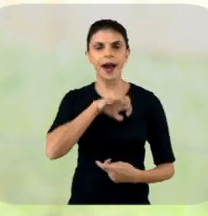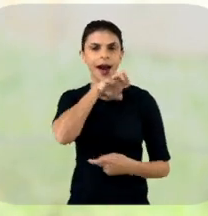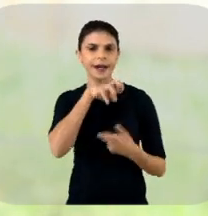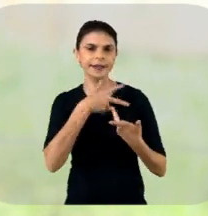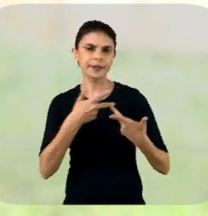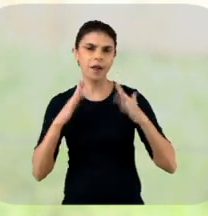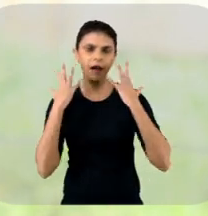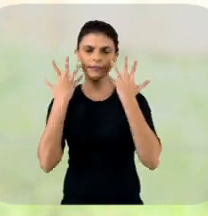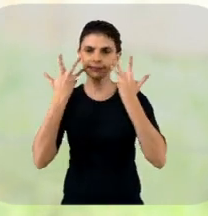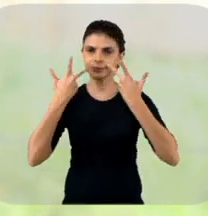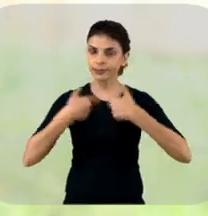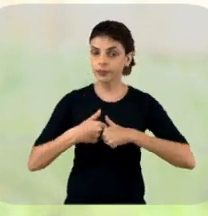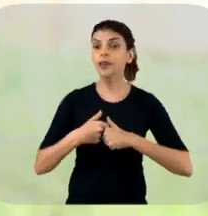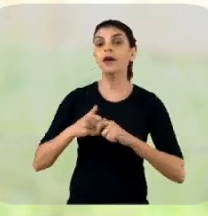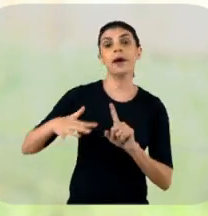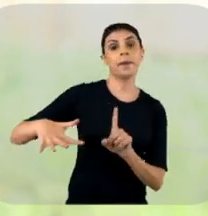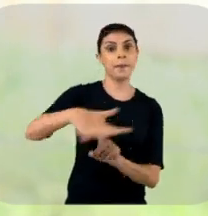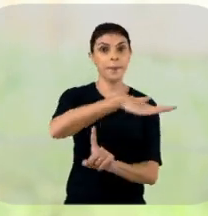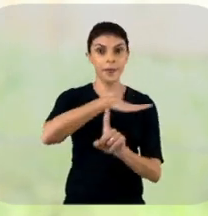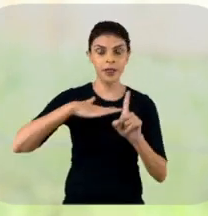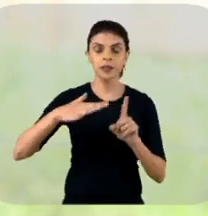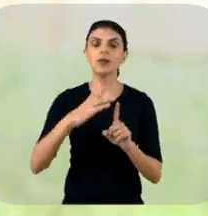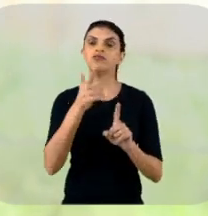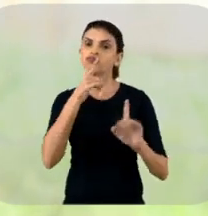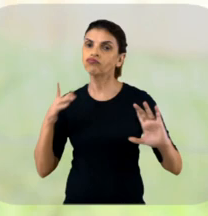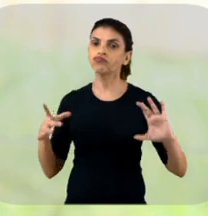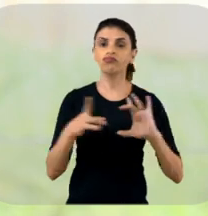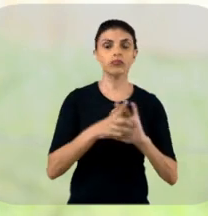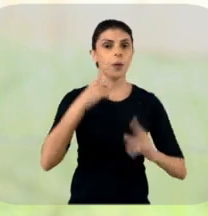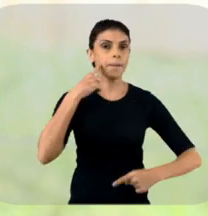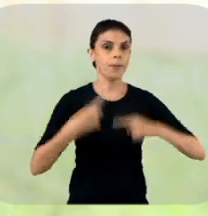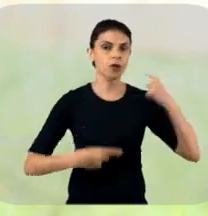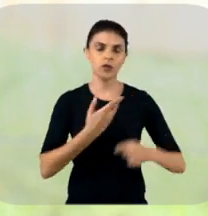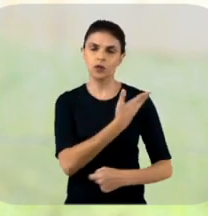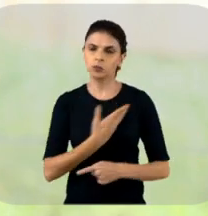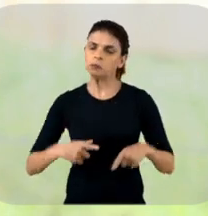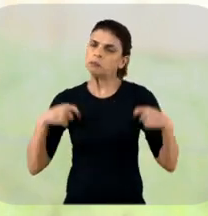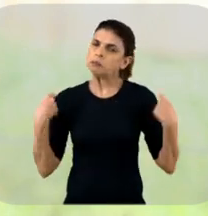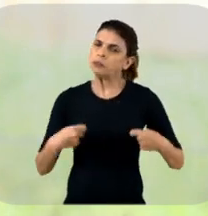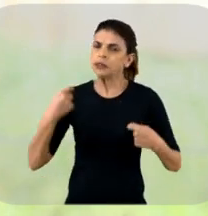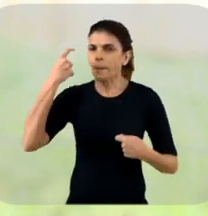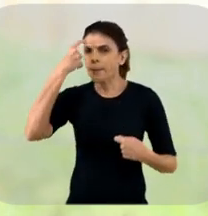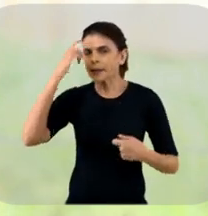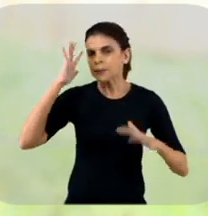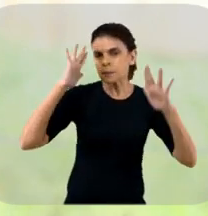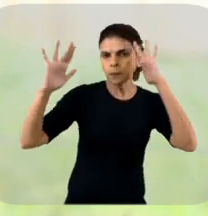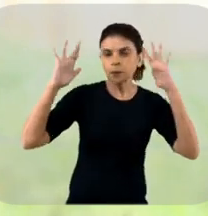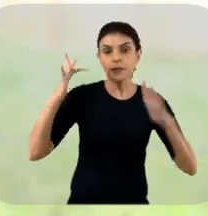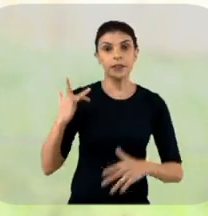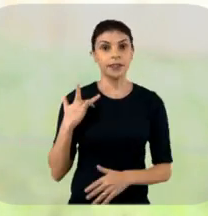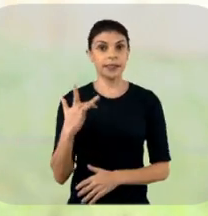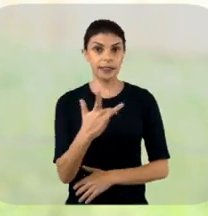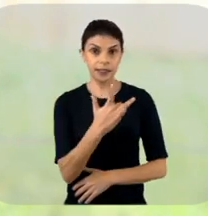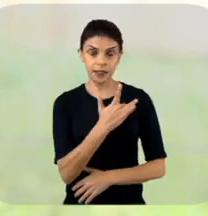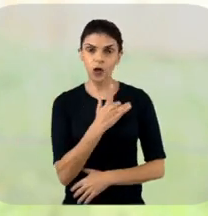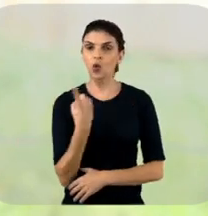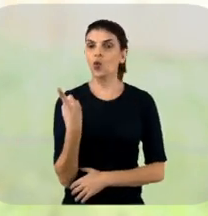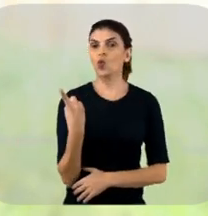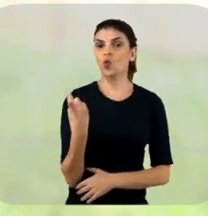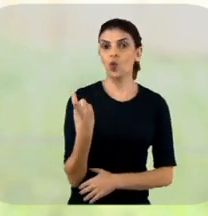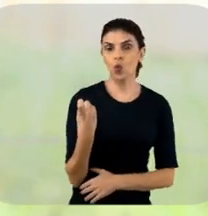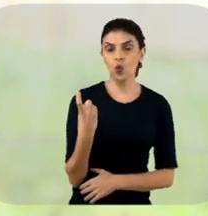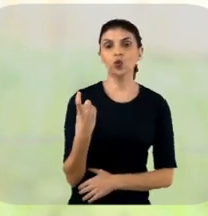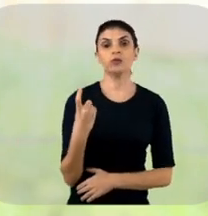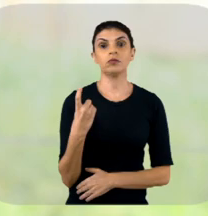animal e ambiental são integradas e que políticas públicas devem pensar em uma saúde